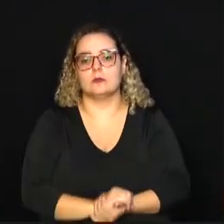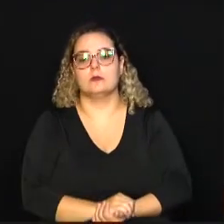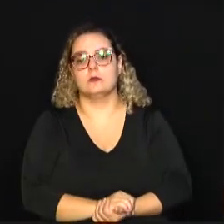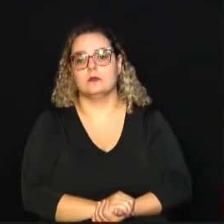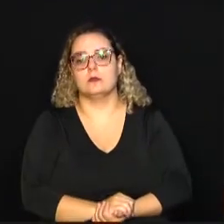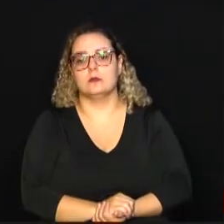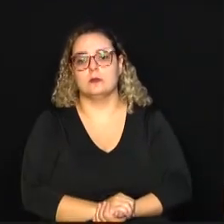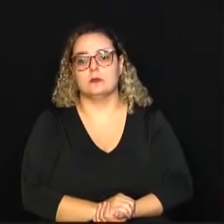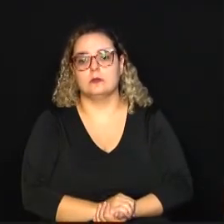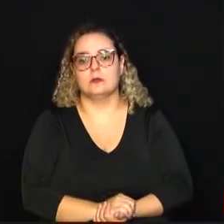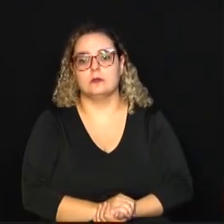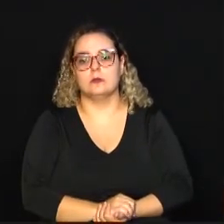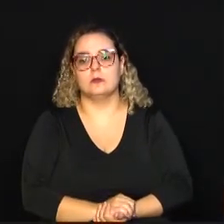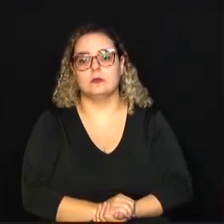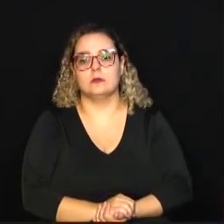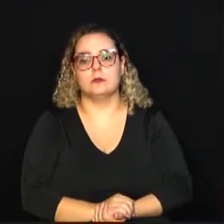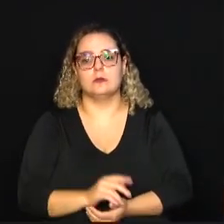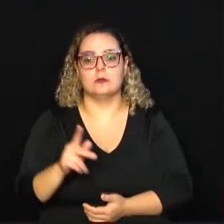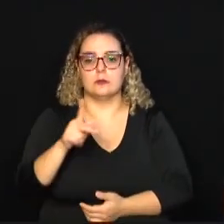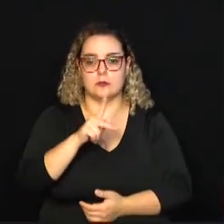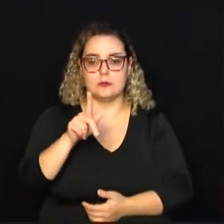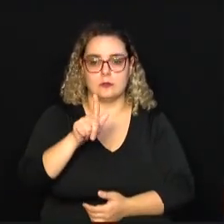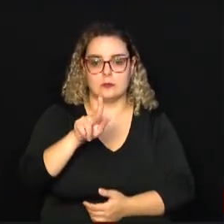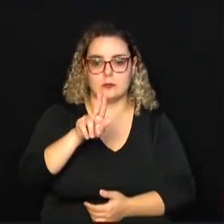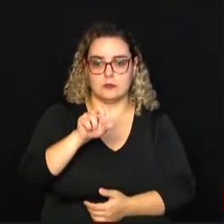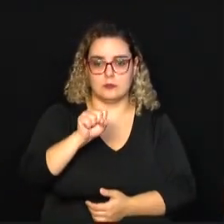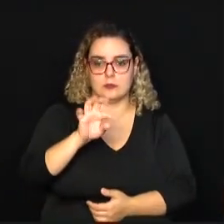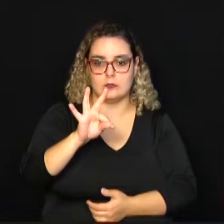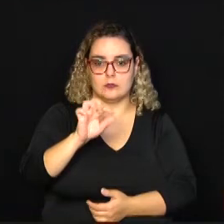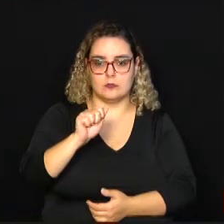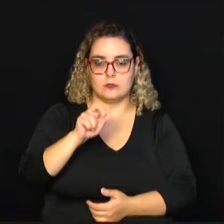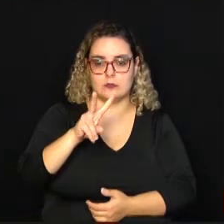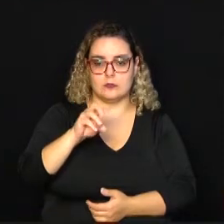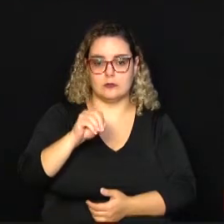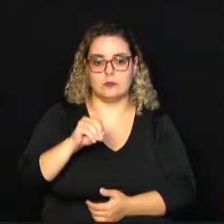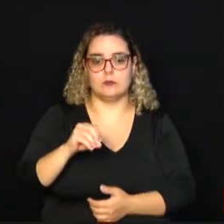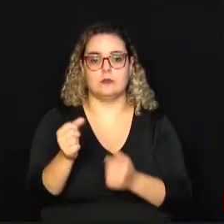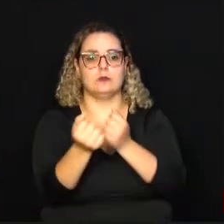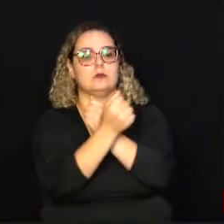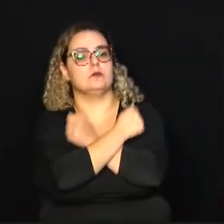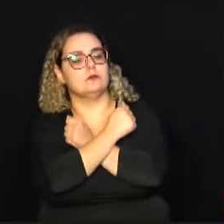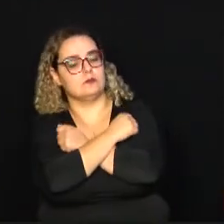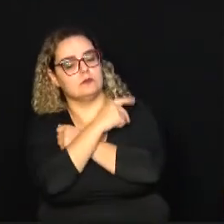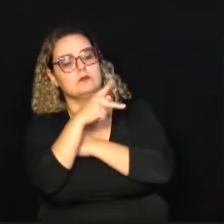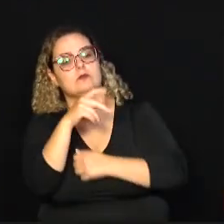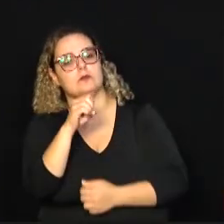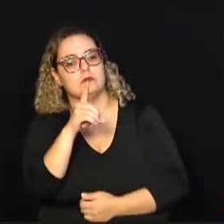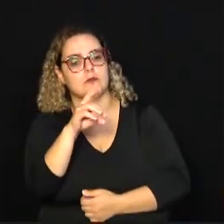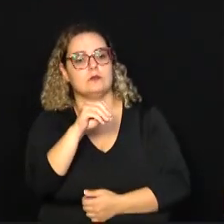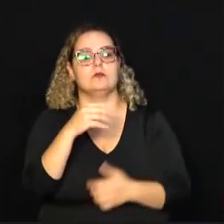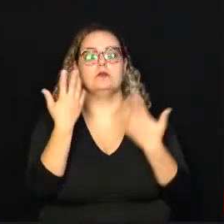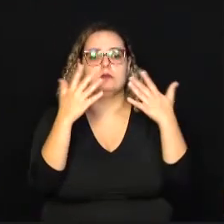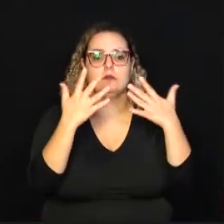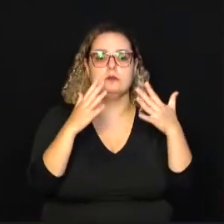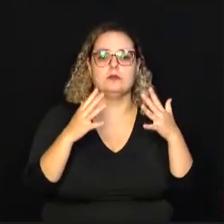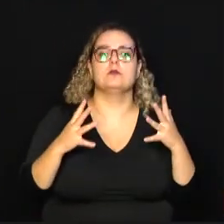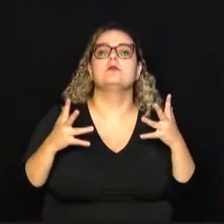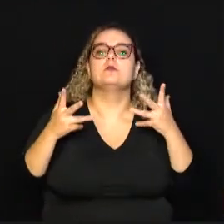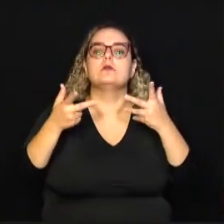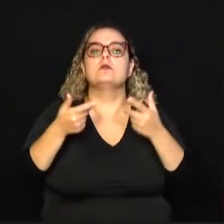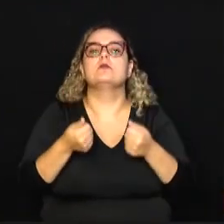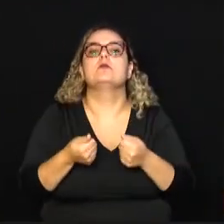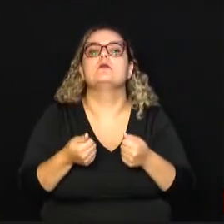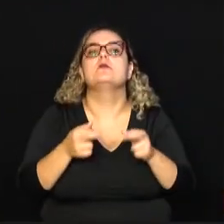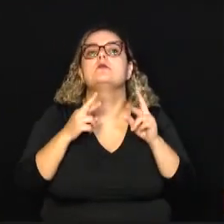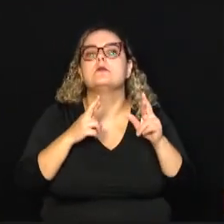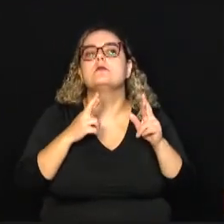Aí vem o professor Gustavo Tenório Cunha, fala o seguinte: Pedro, um abraço e parabéns pela explanação. Em geral, se espera do